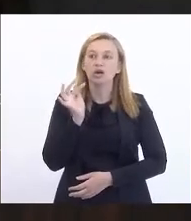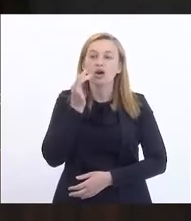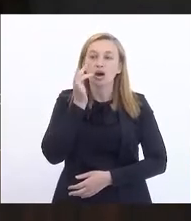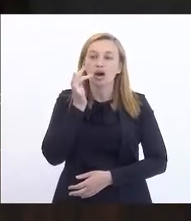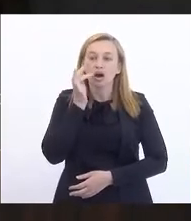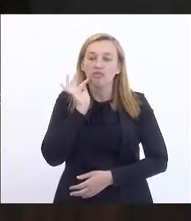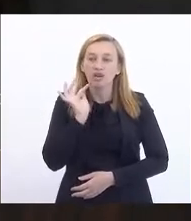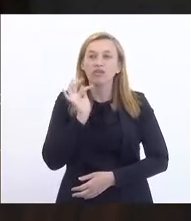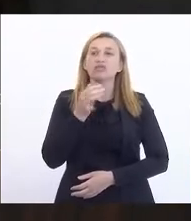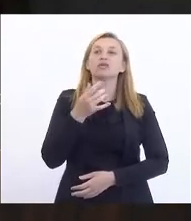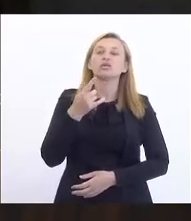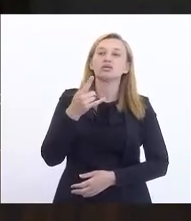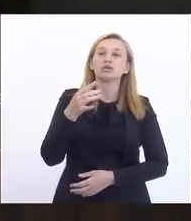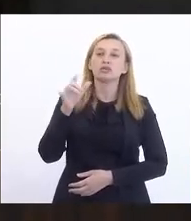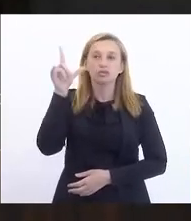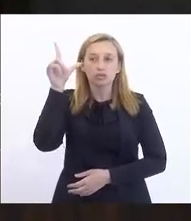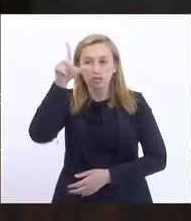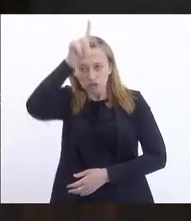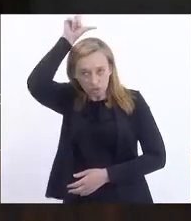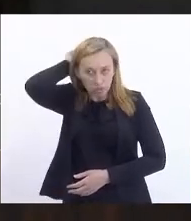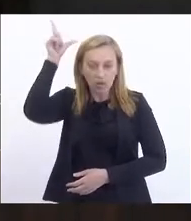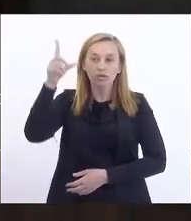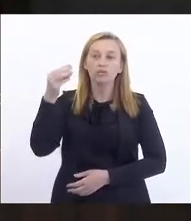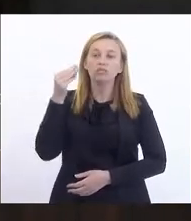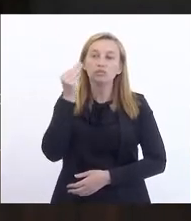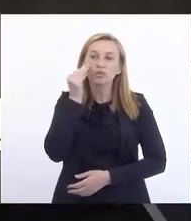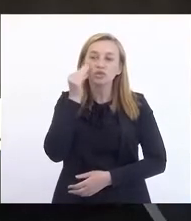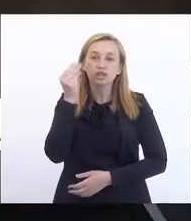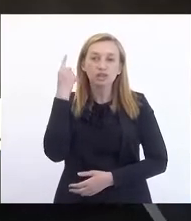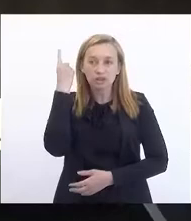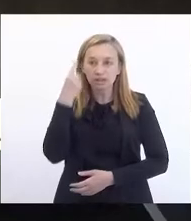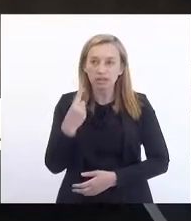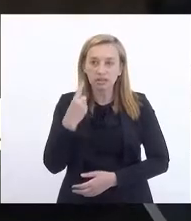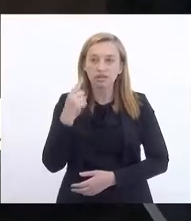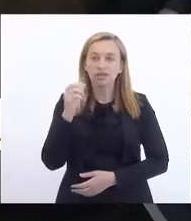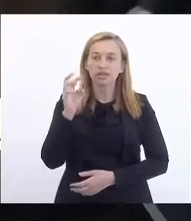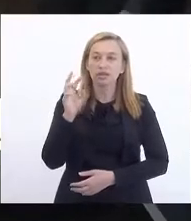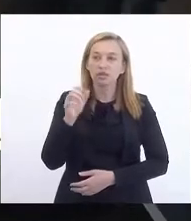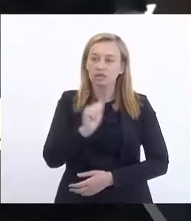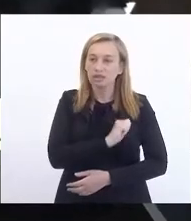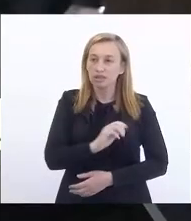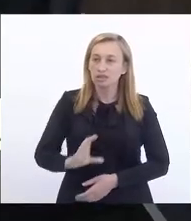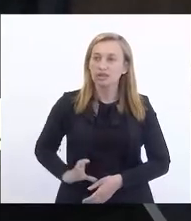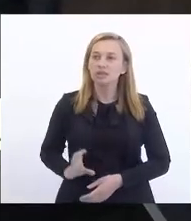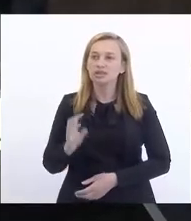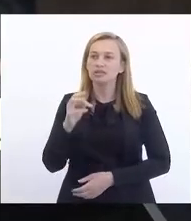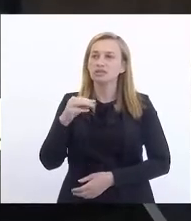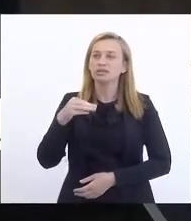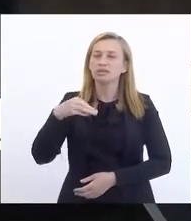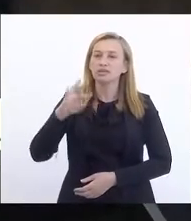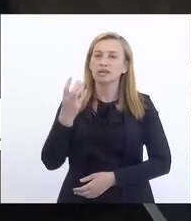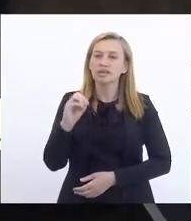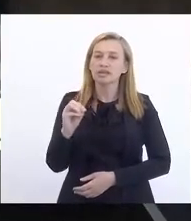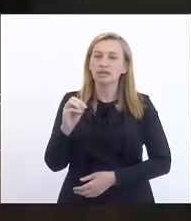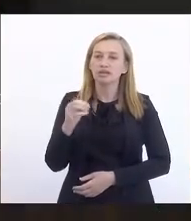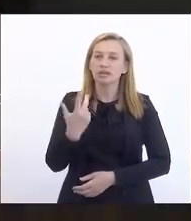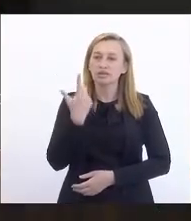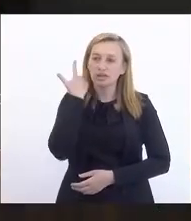Paulo, Mônica Francisco, Dani e André Celiana. Marcelo Cabeleireiro.